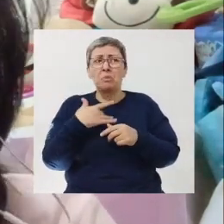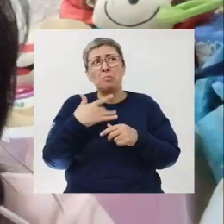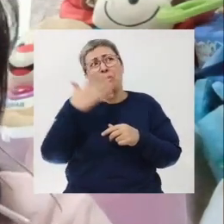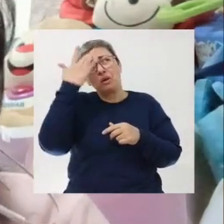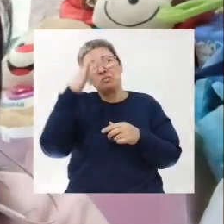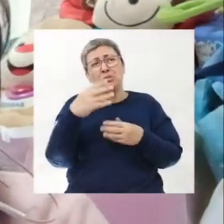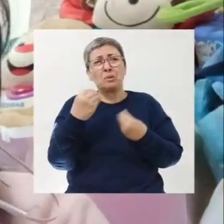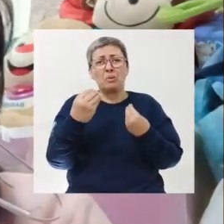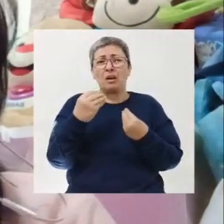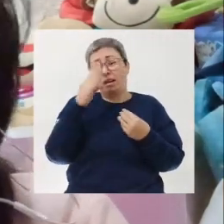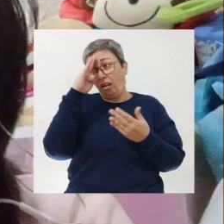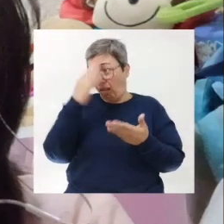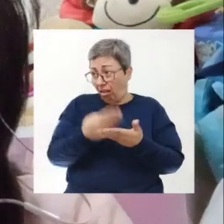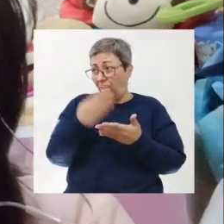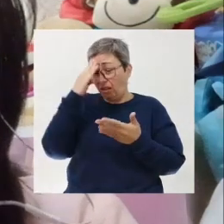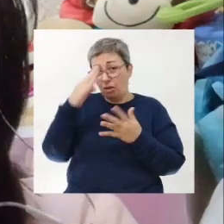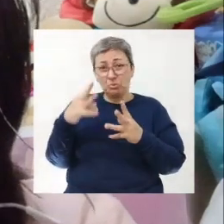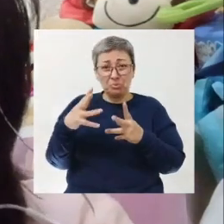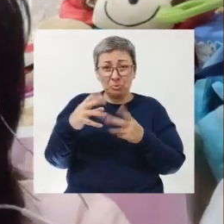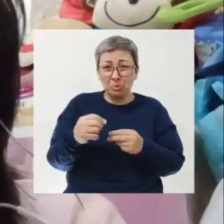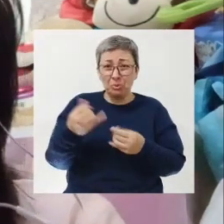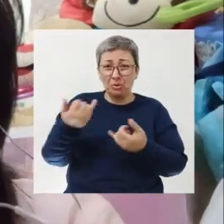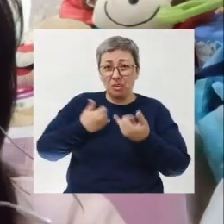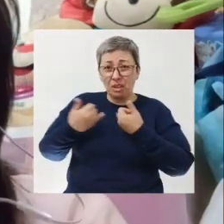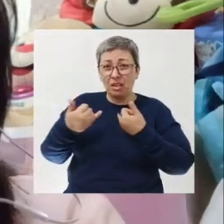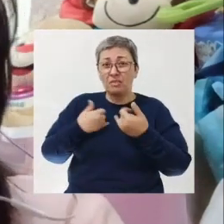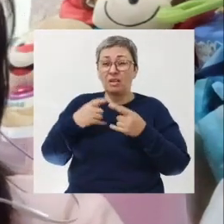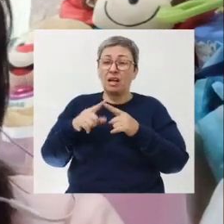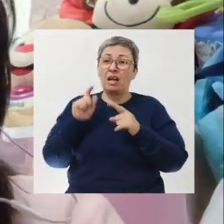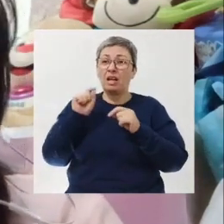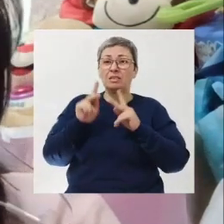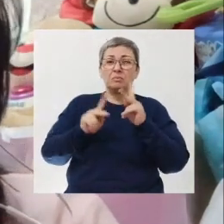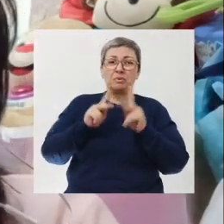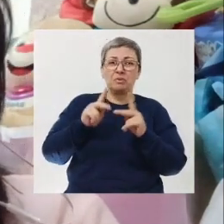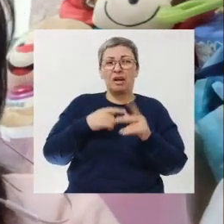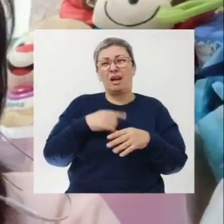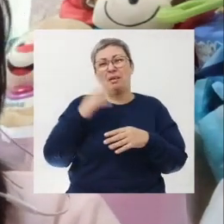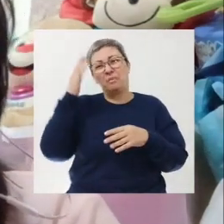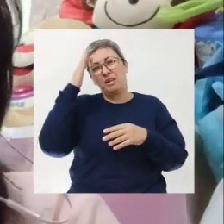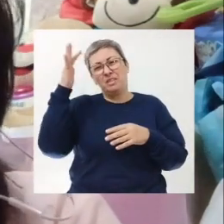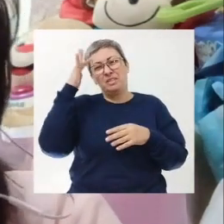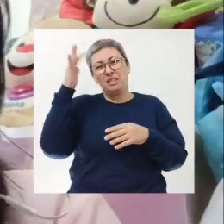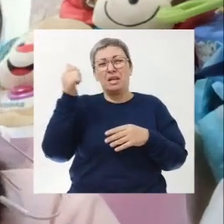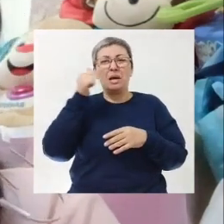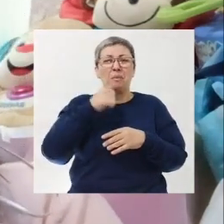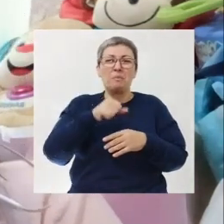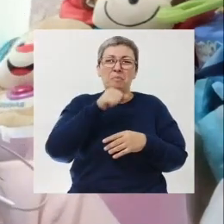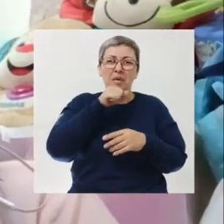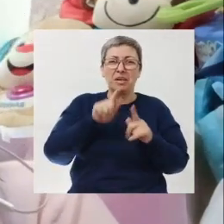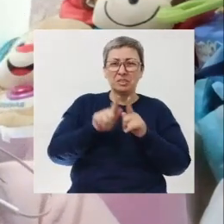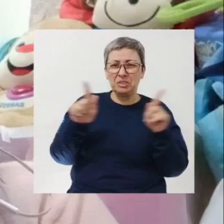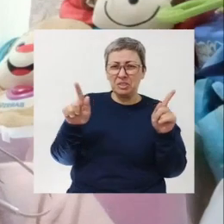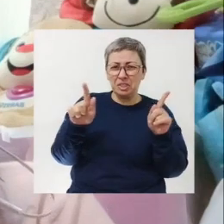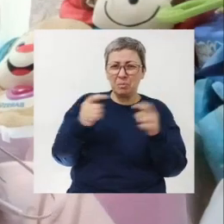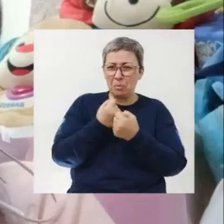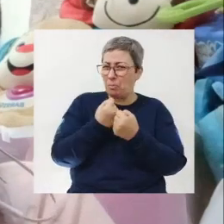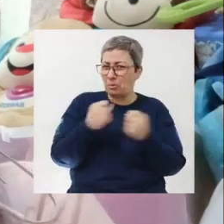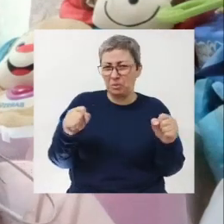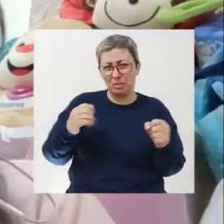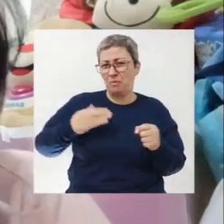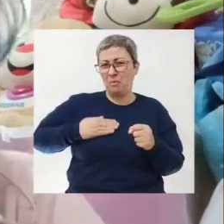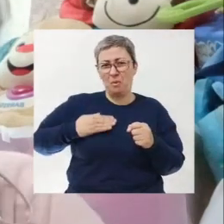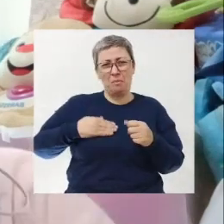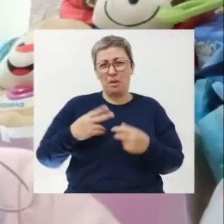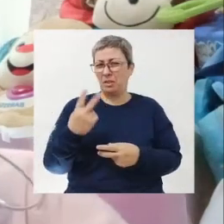a gente não pode acreditar em tudo que as pessoas falam, né? Porque tinha aquele dito popular, imagina, mãe de gêmeos amamentar, é